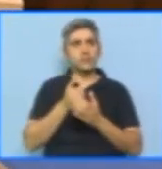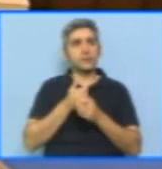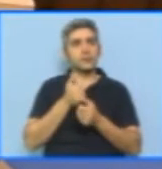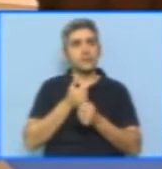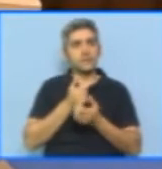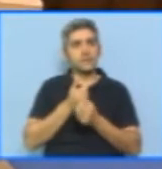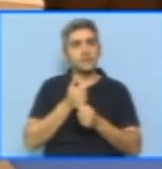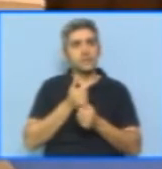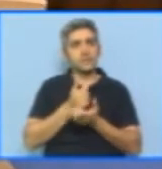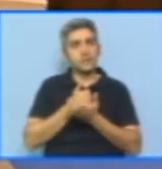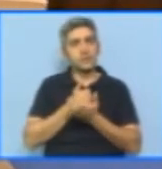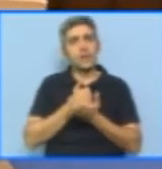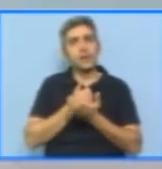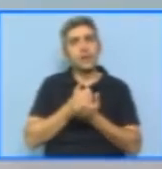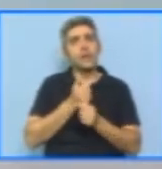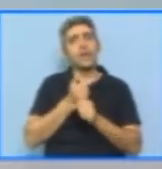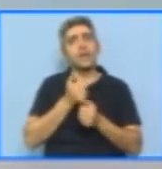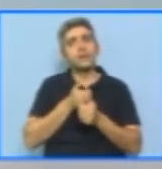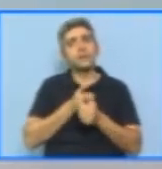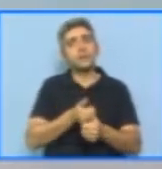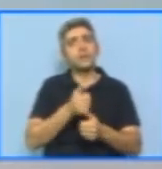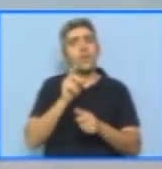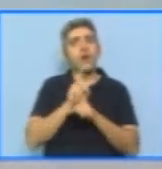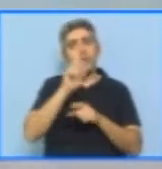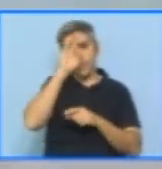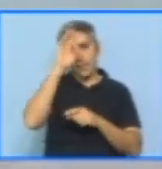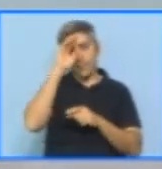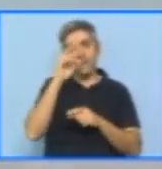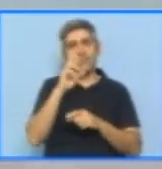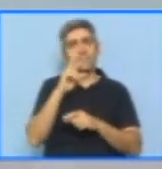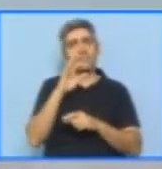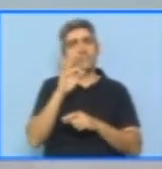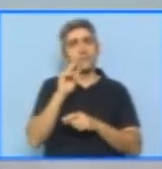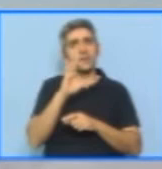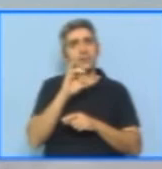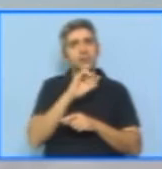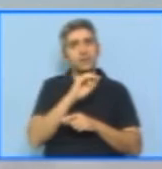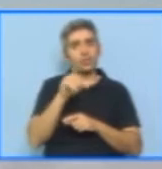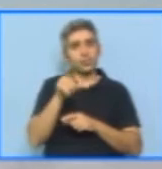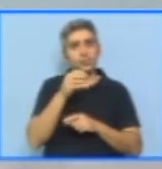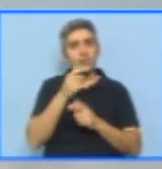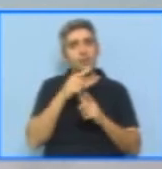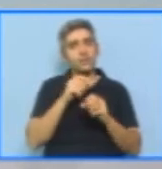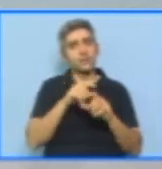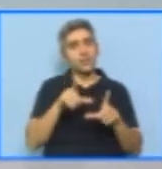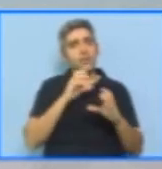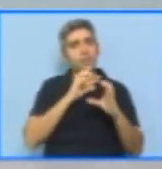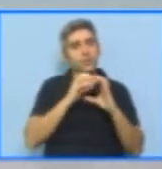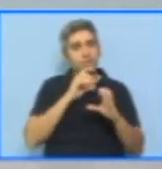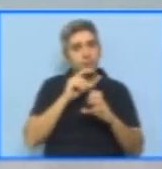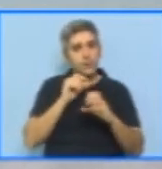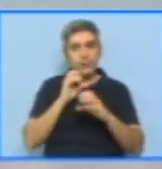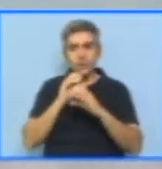Francisco. Deve então. seguir o exemplo do Papa Francisco. E mais do que isso, deve escolher comunicadores e linhas de